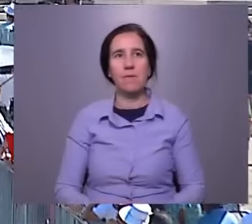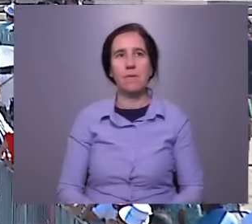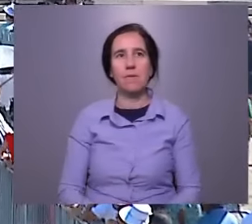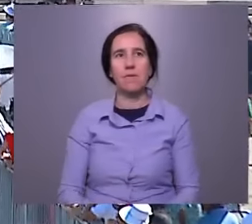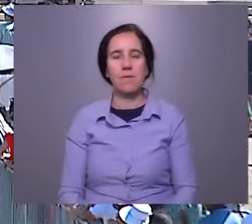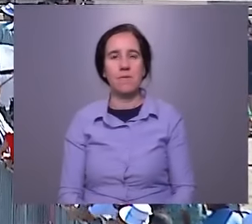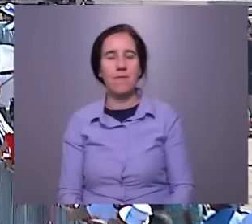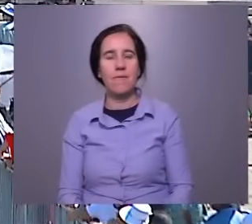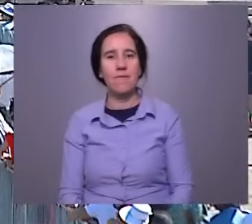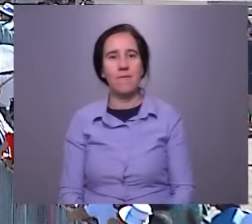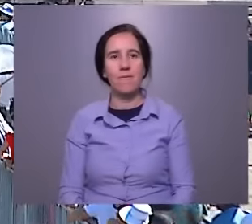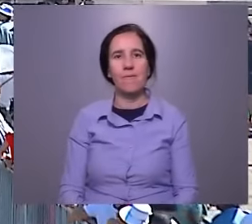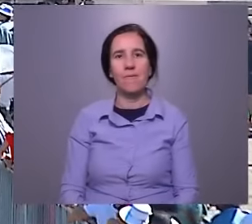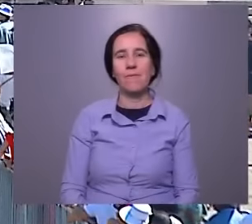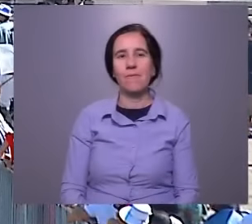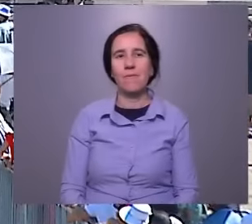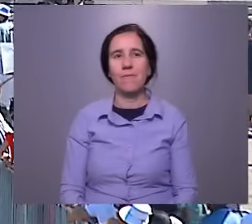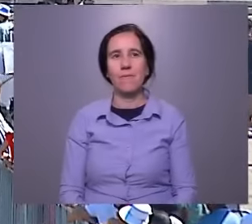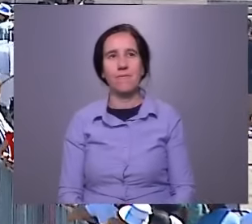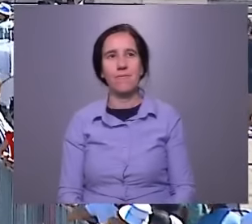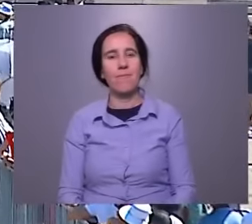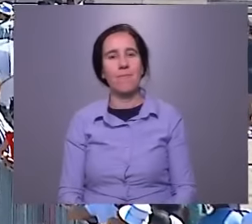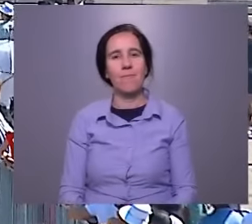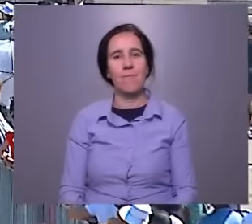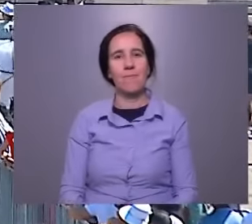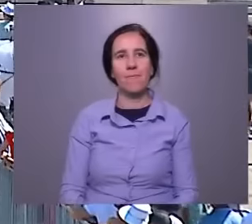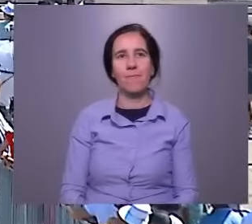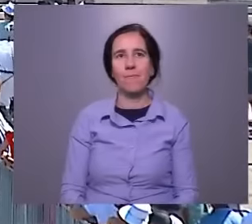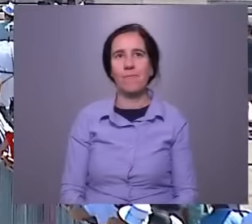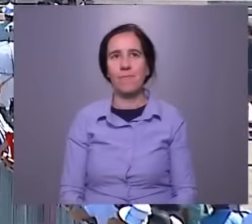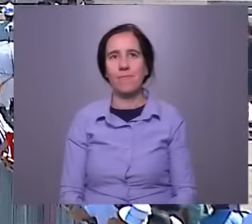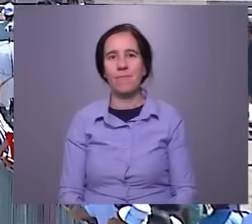sem ocaso. Amém.